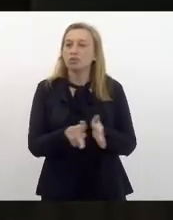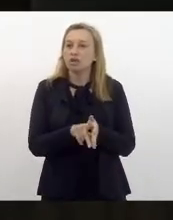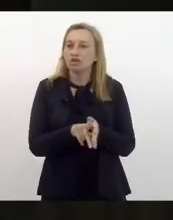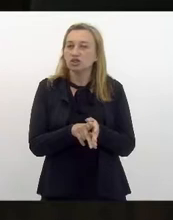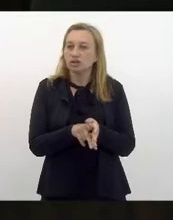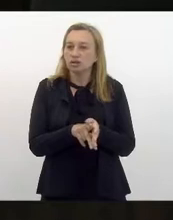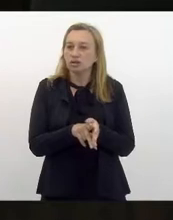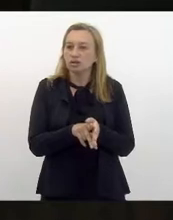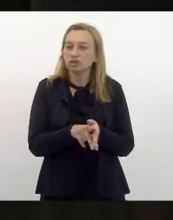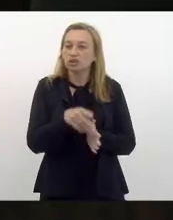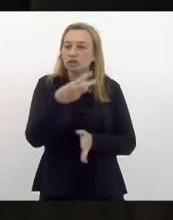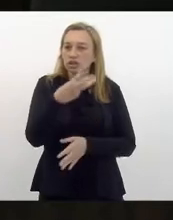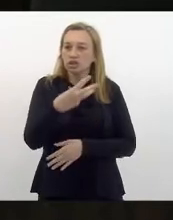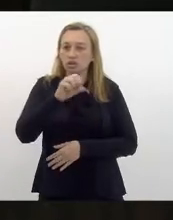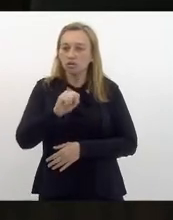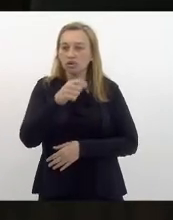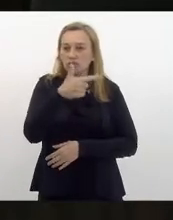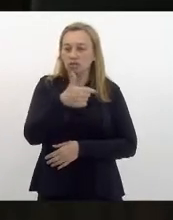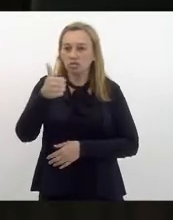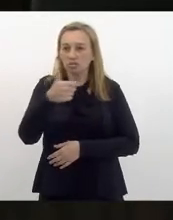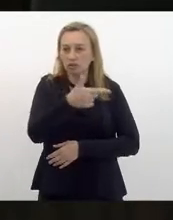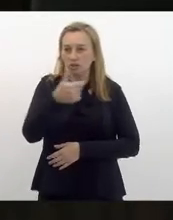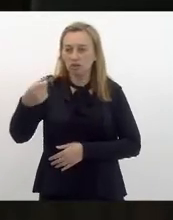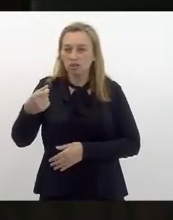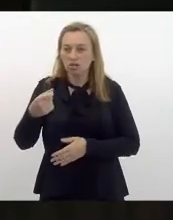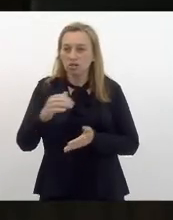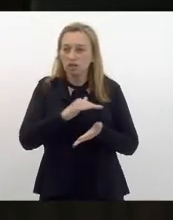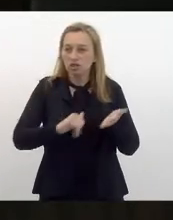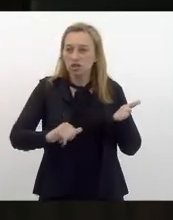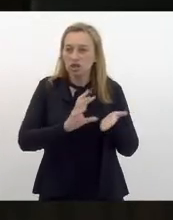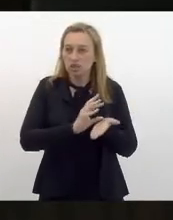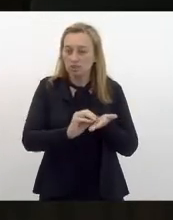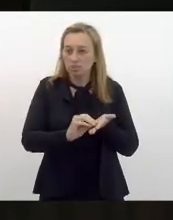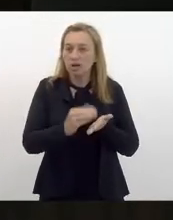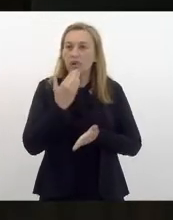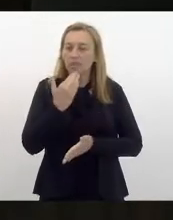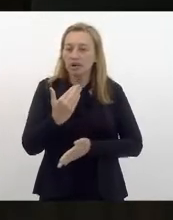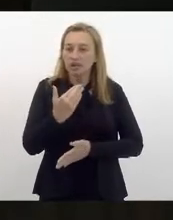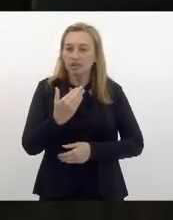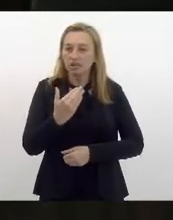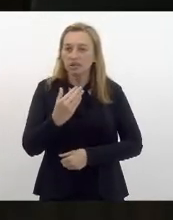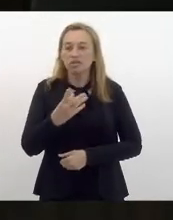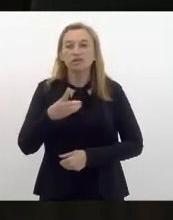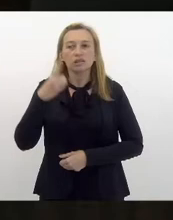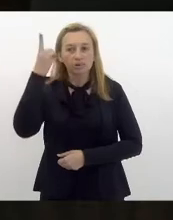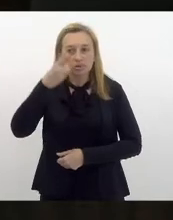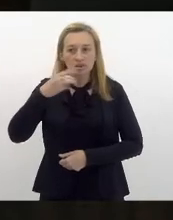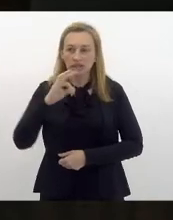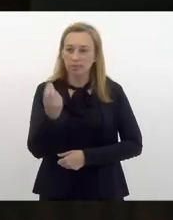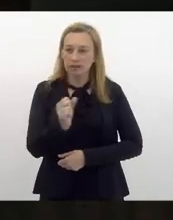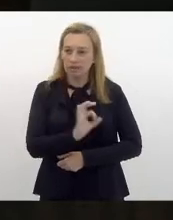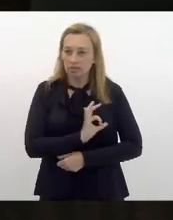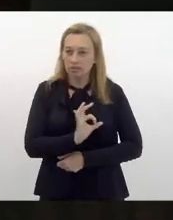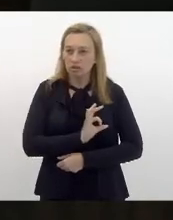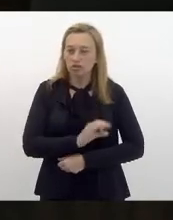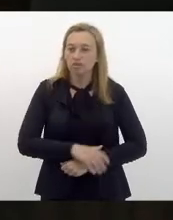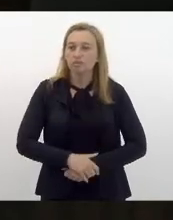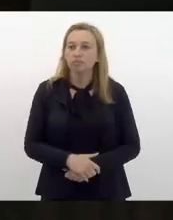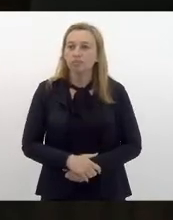é 38 21/2001 é retirado de pauta e da autora